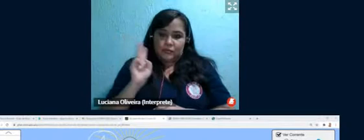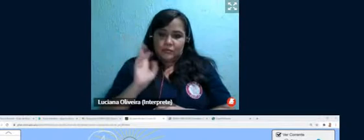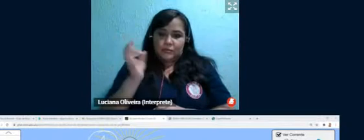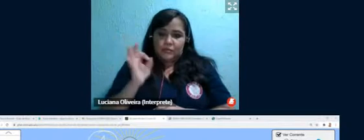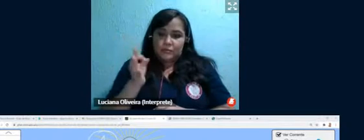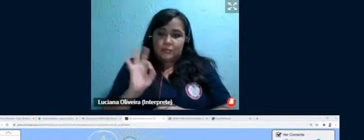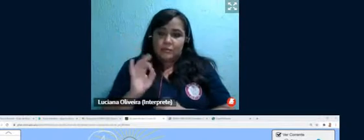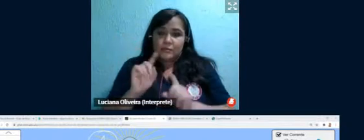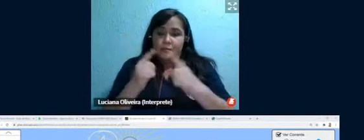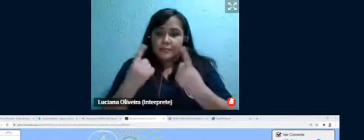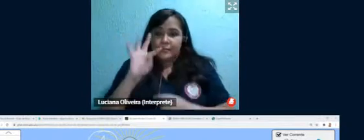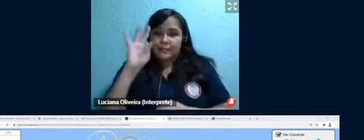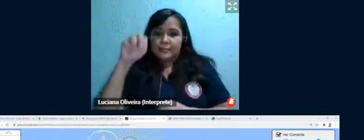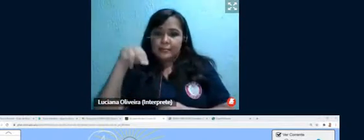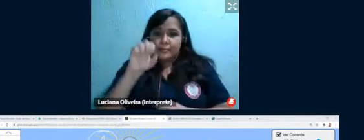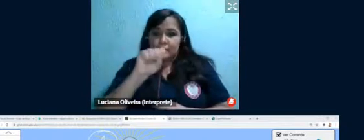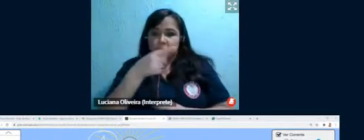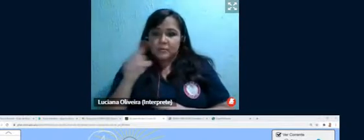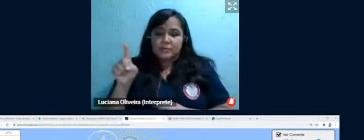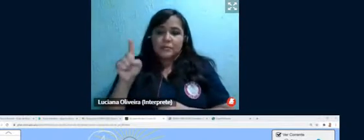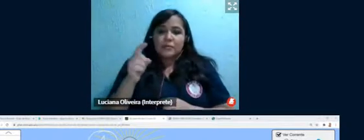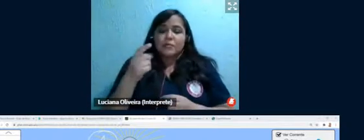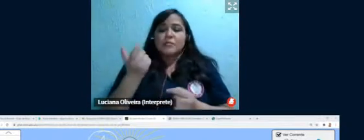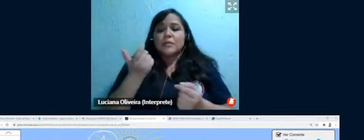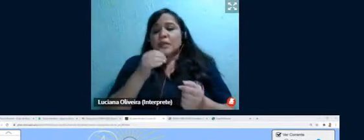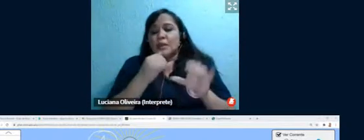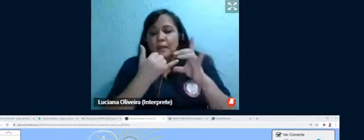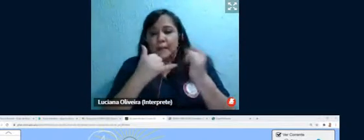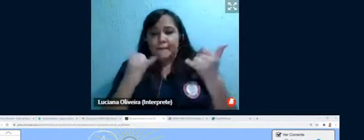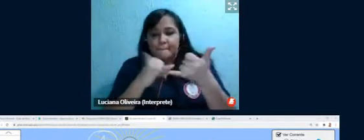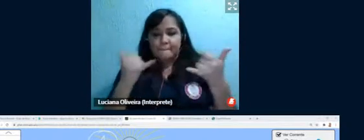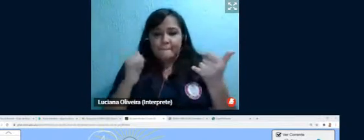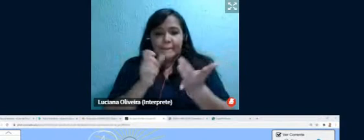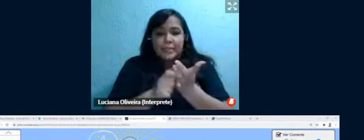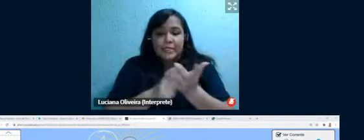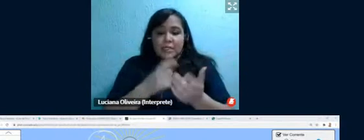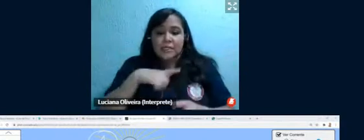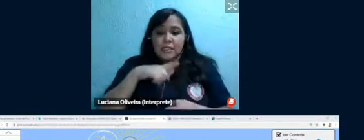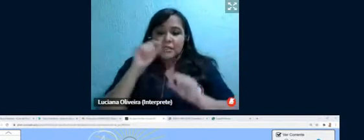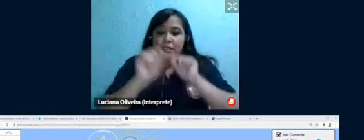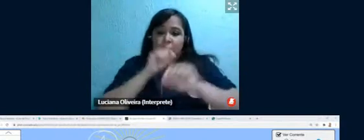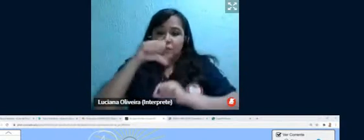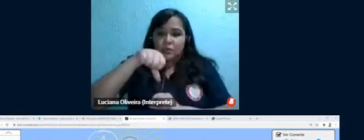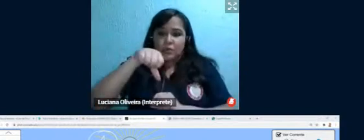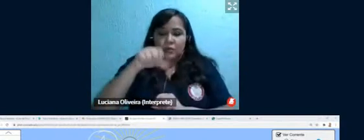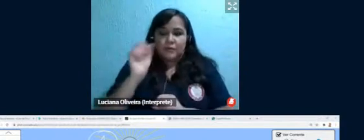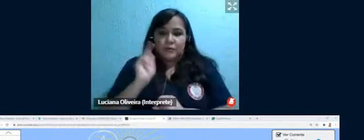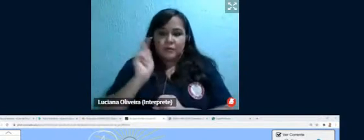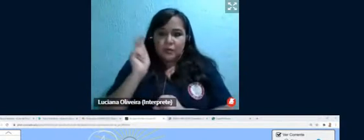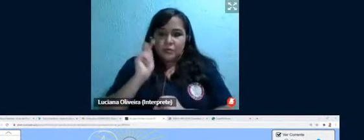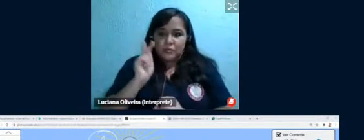volts, 6 volts mais 3 volts, 9 volts, que é o total. Você pode